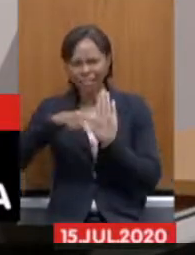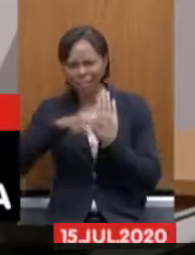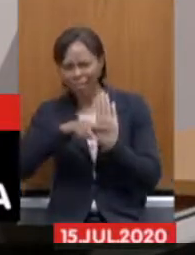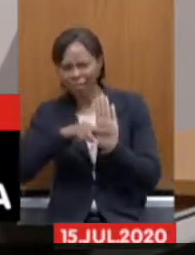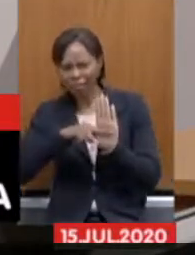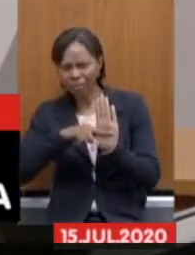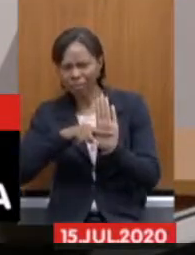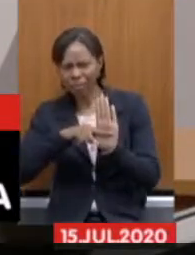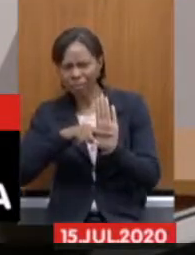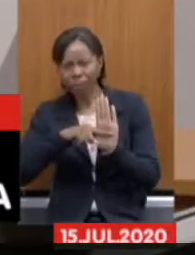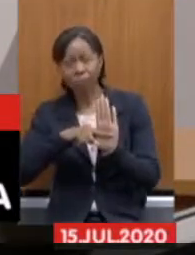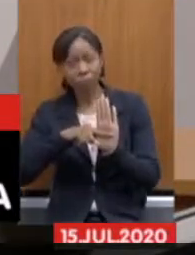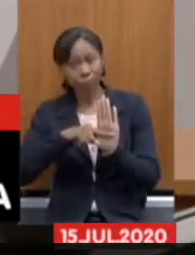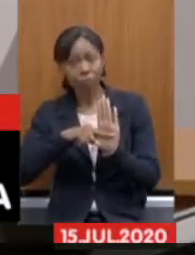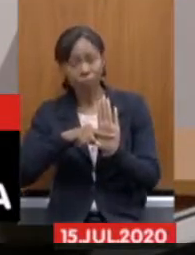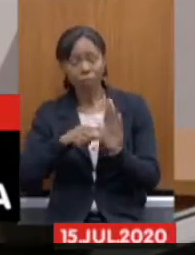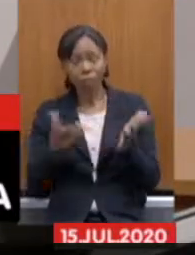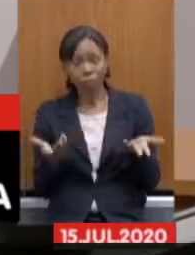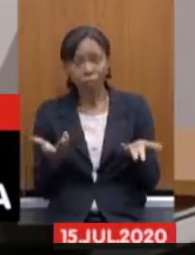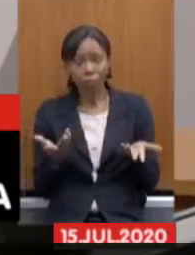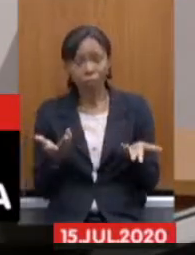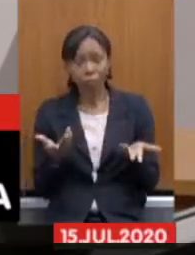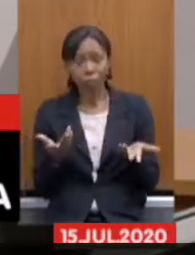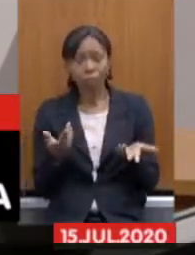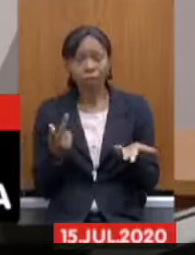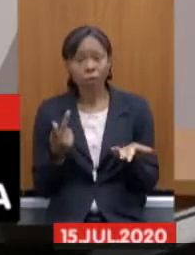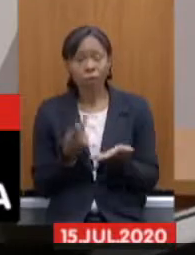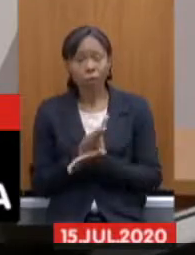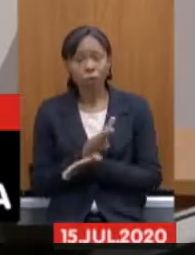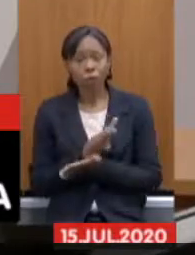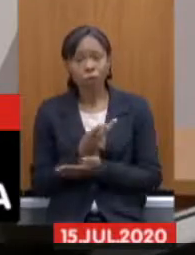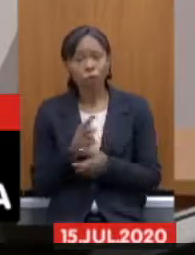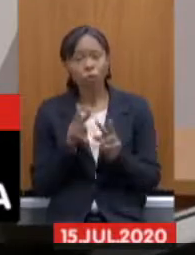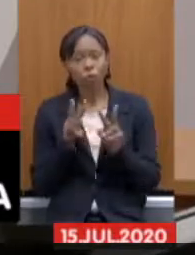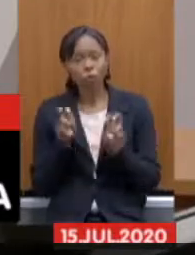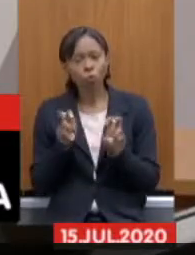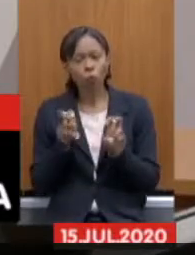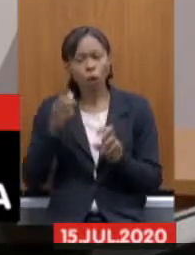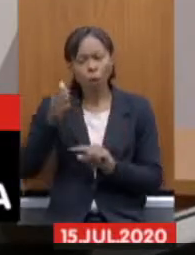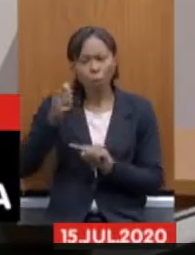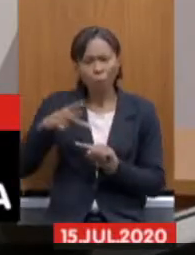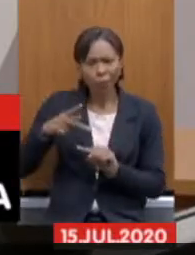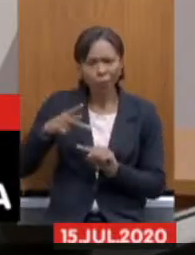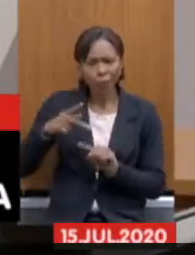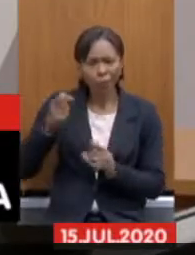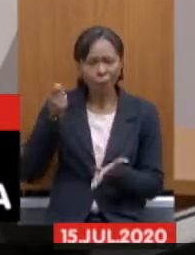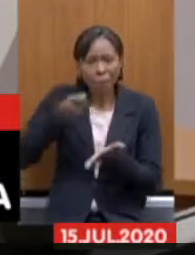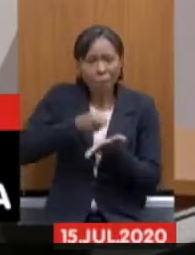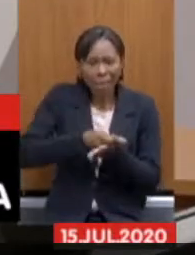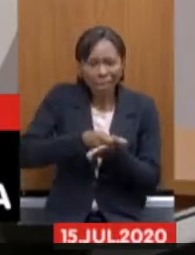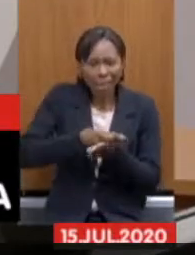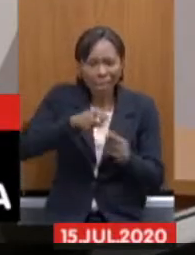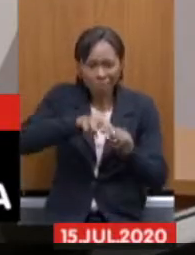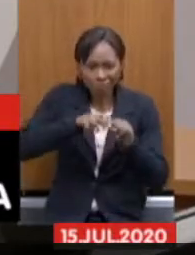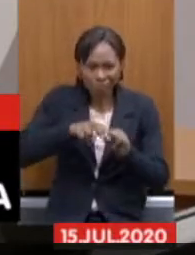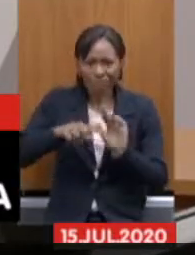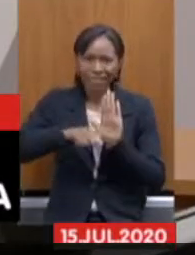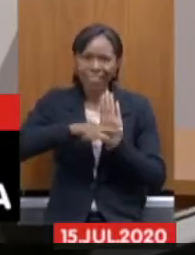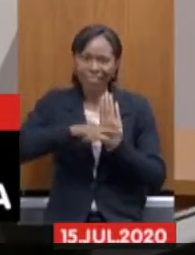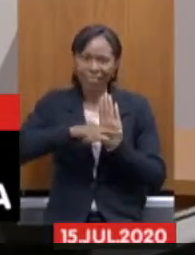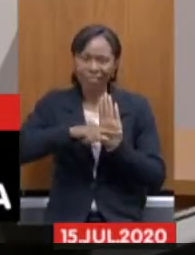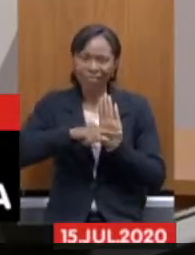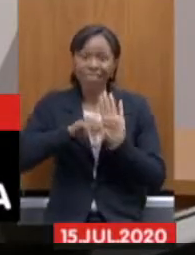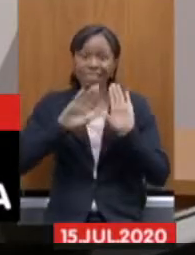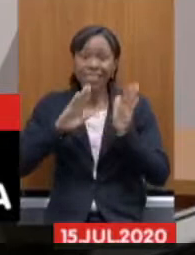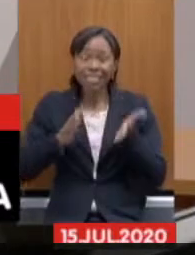pergunto cortar do dá daquela situação do de aposentado tem que pagar por 10 então já aqui já